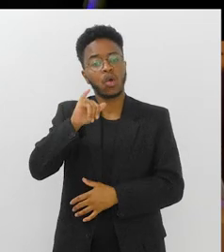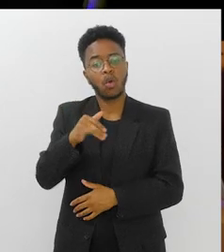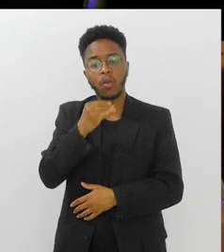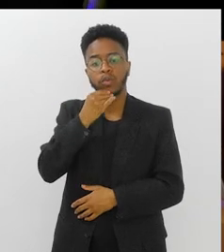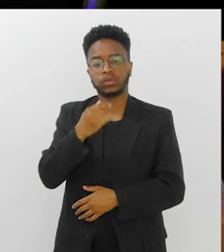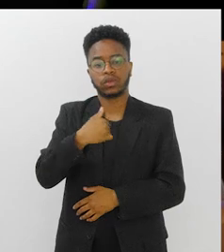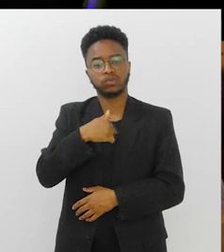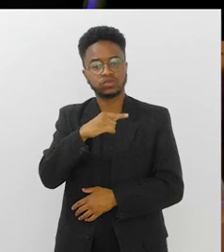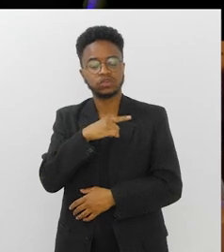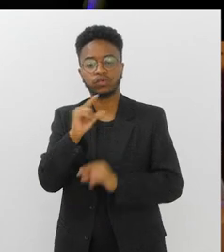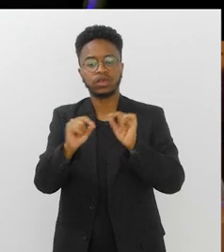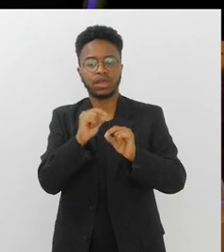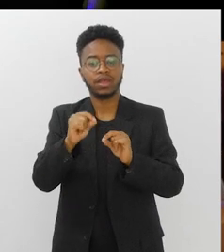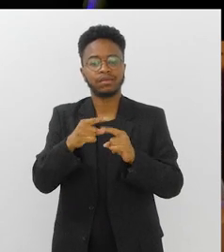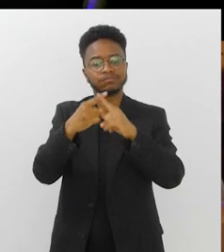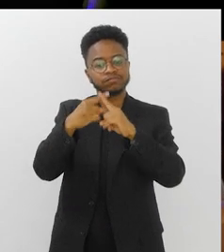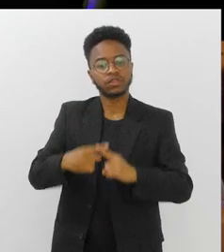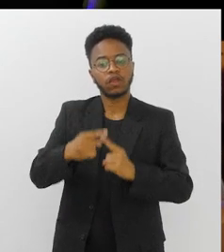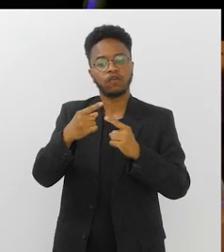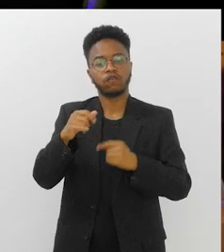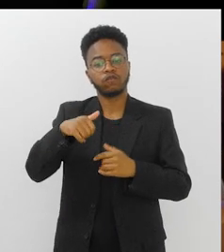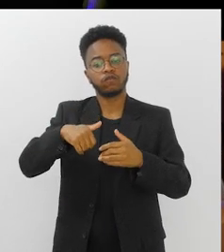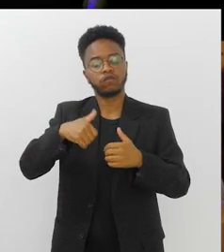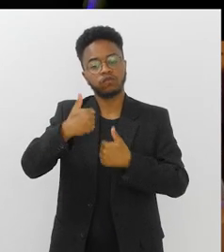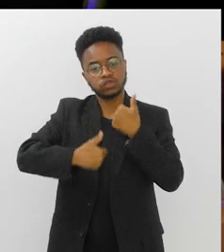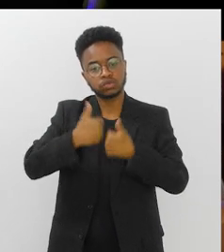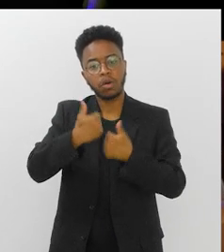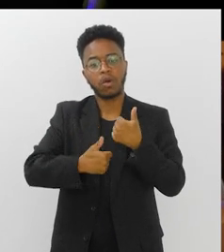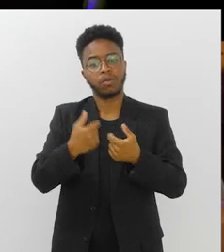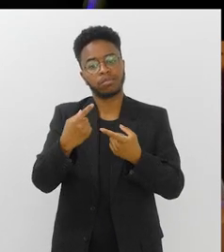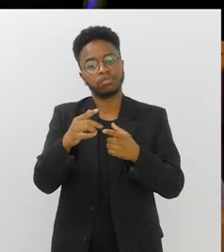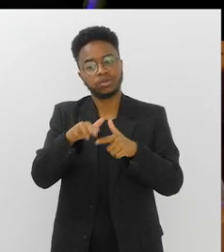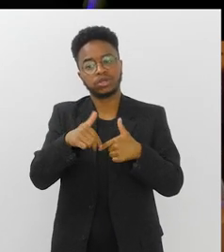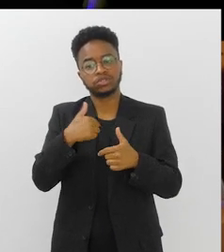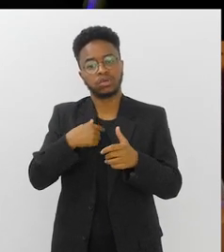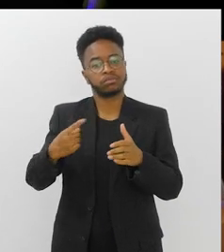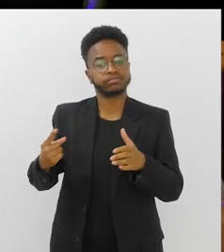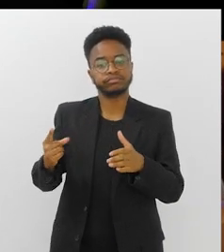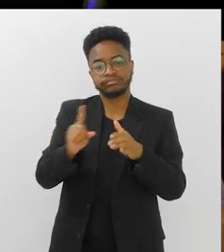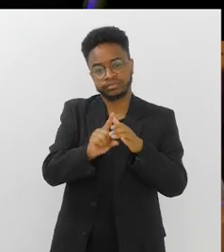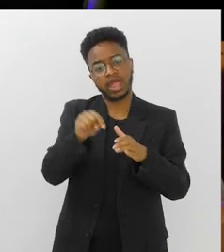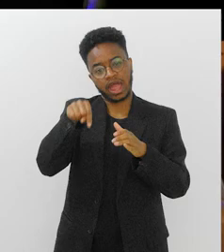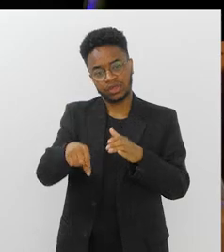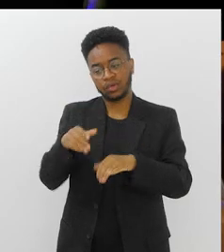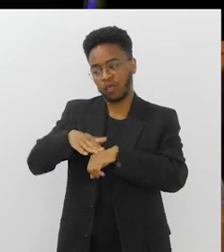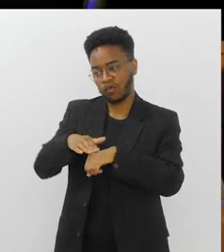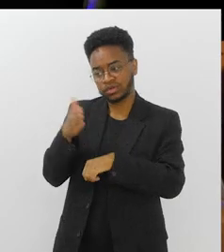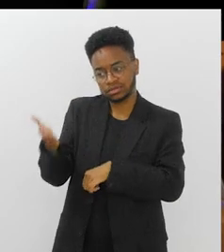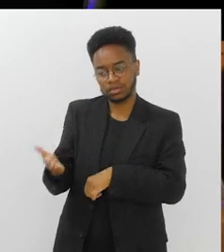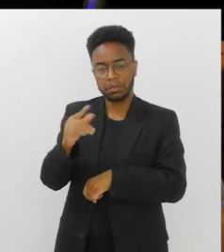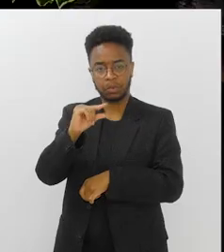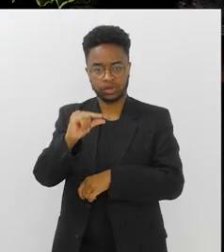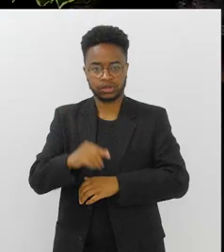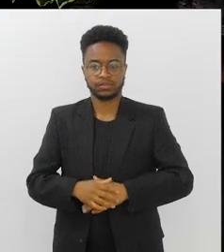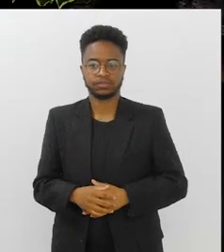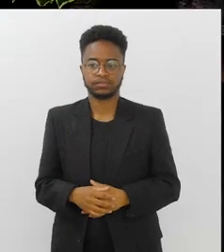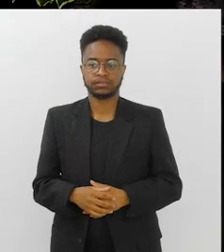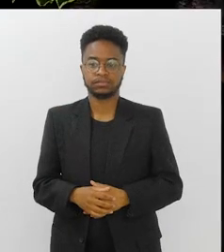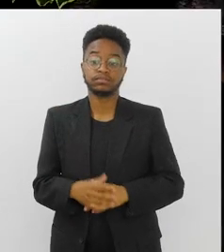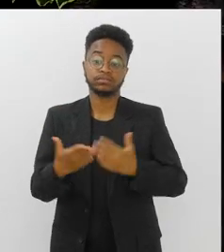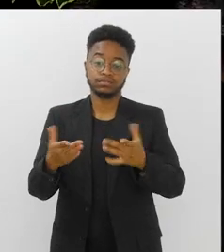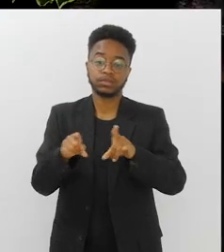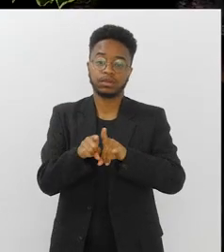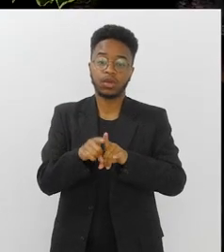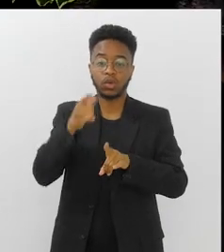oportun idade que eu tive de jogar futebol que que né que me colocou aqui me colocou aqui sentado conversando com você um pouquinho